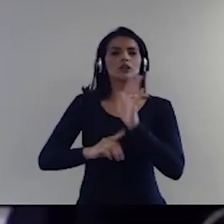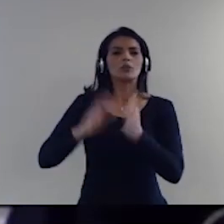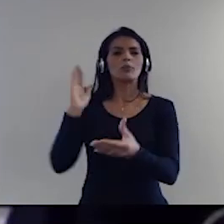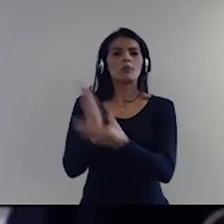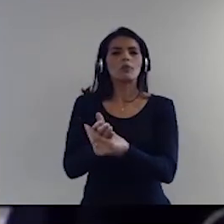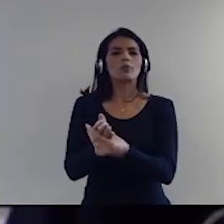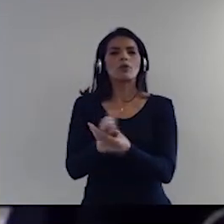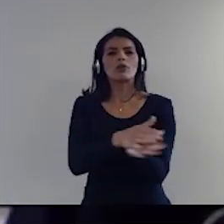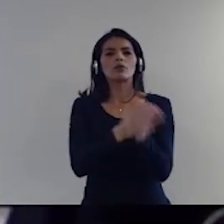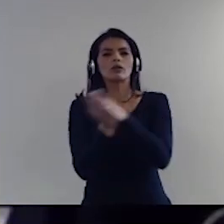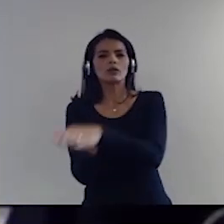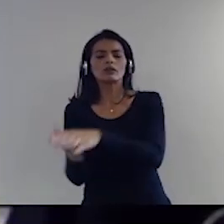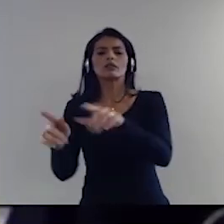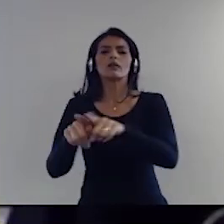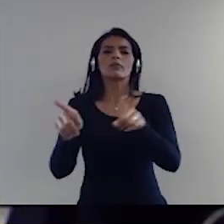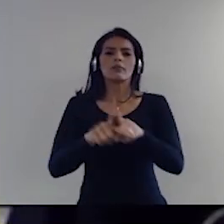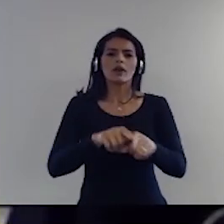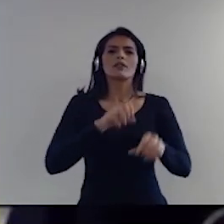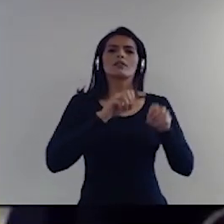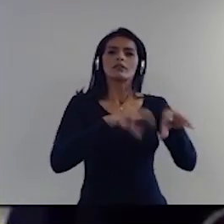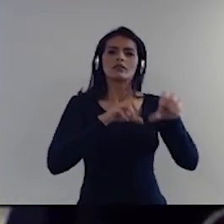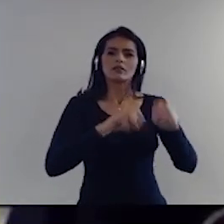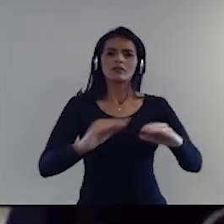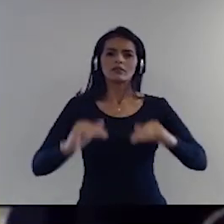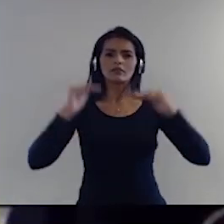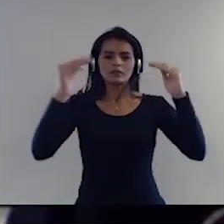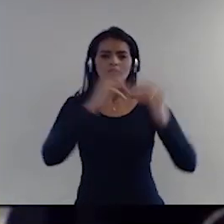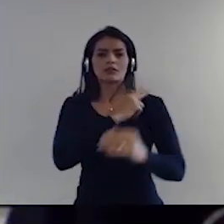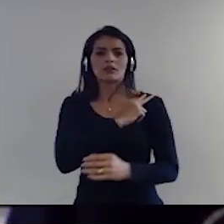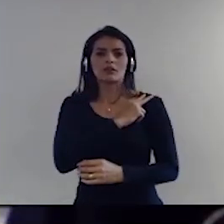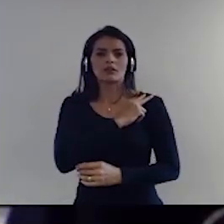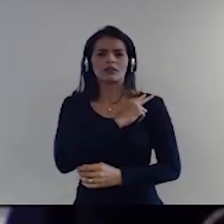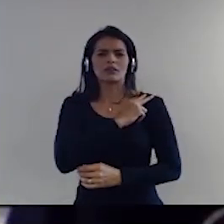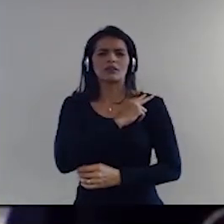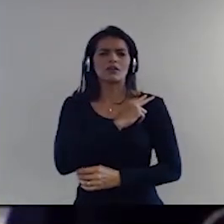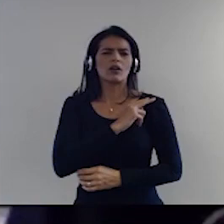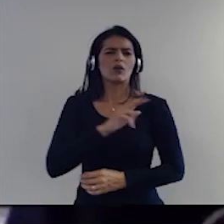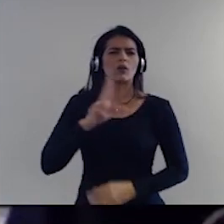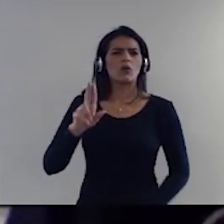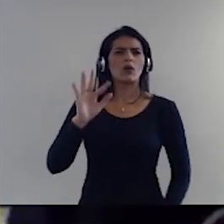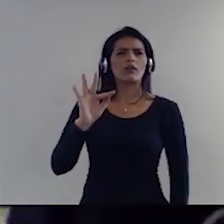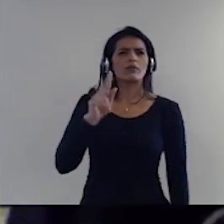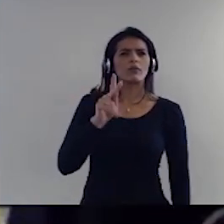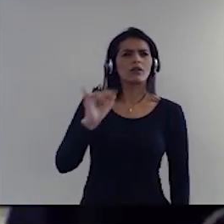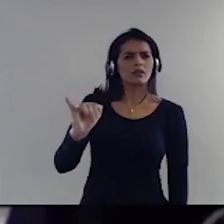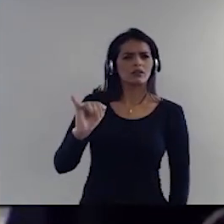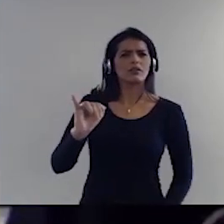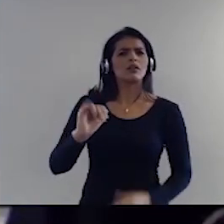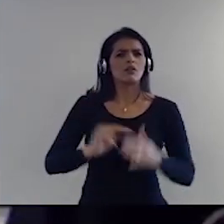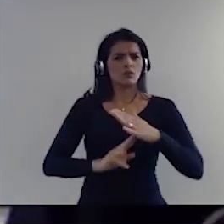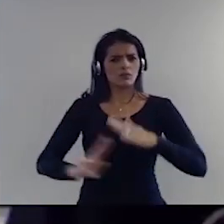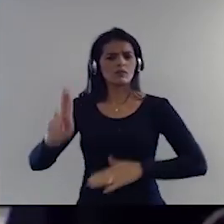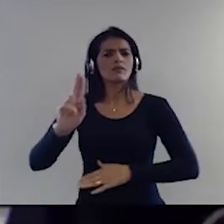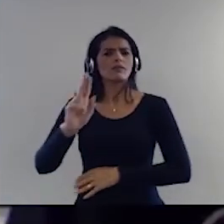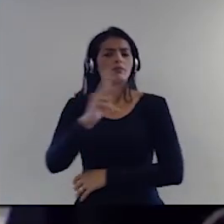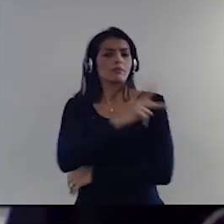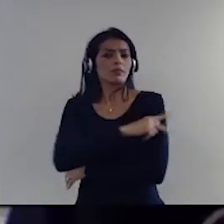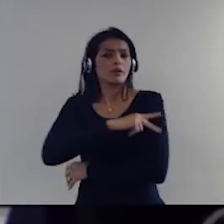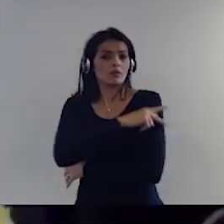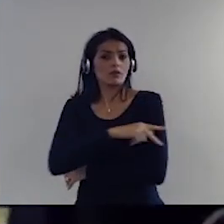Superior, mestre em Políticas Públicas pela UFPI, pela Universidade Federal do Piauí, advogada e